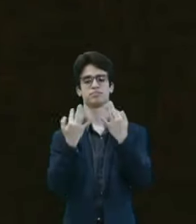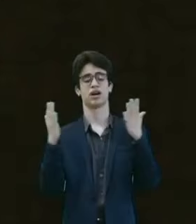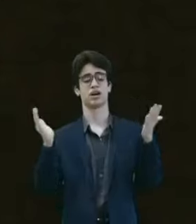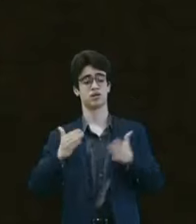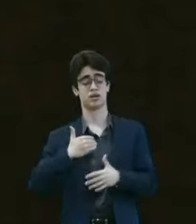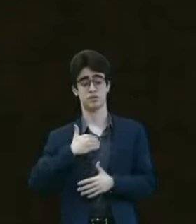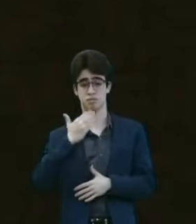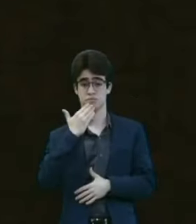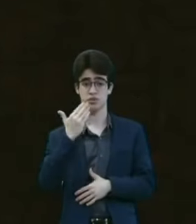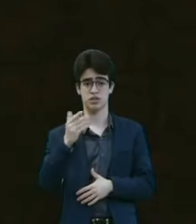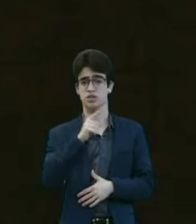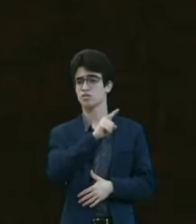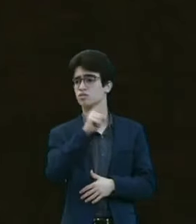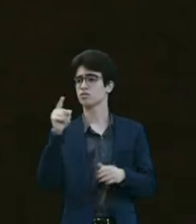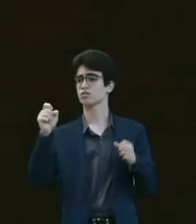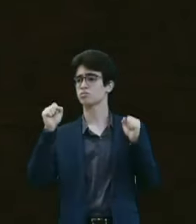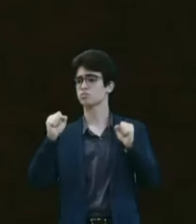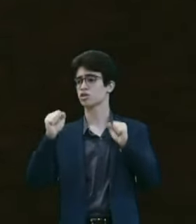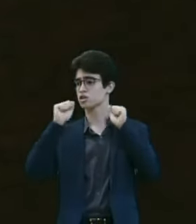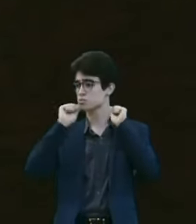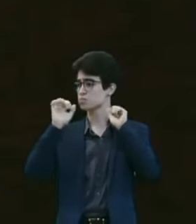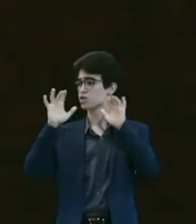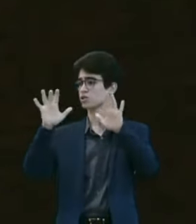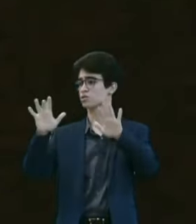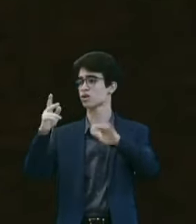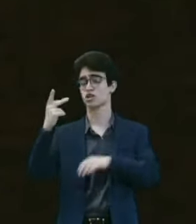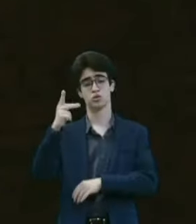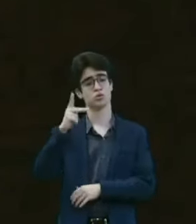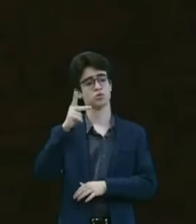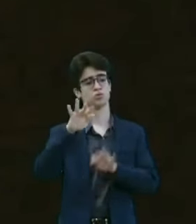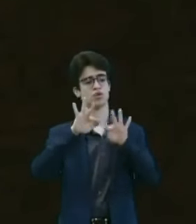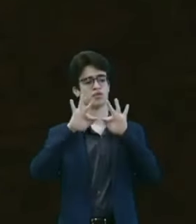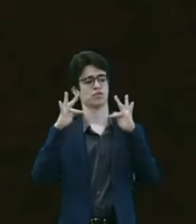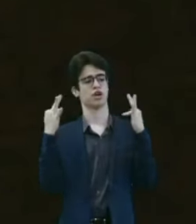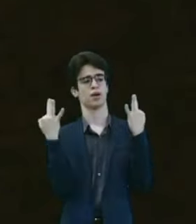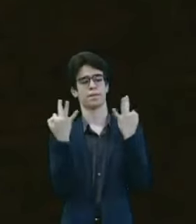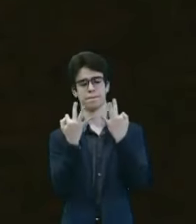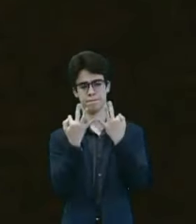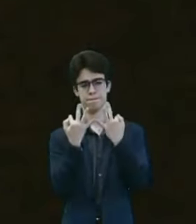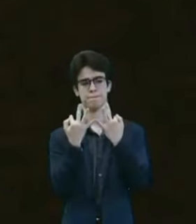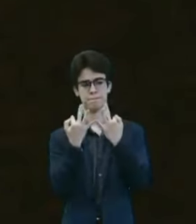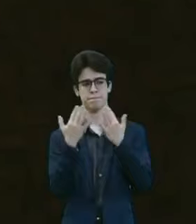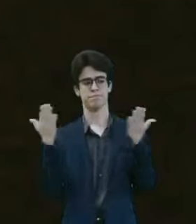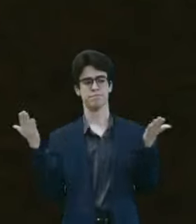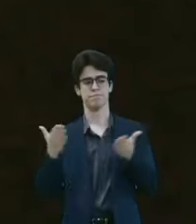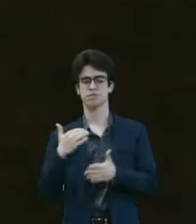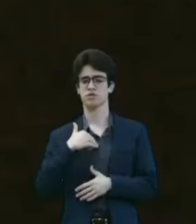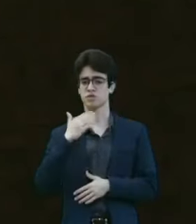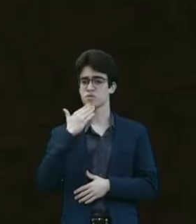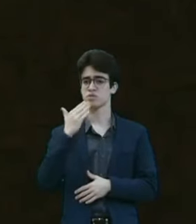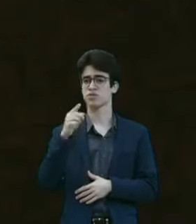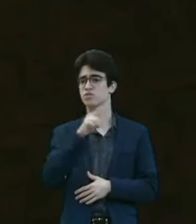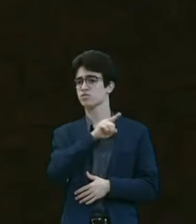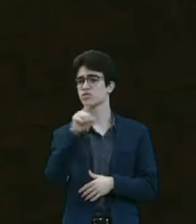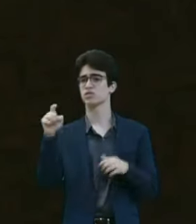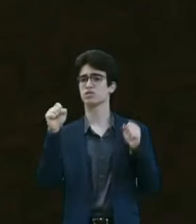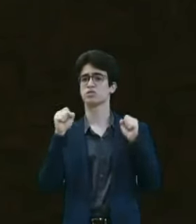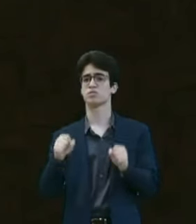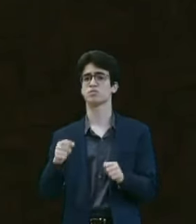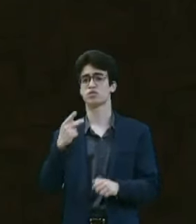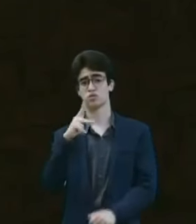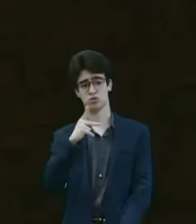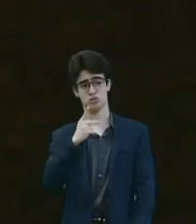queria te convidar a consagrar o seu lar a Jesus. Hoje eu queria te convidar a consagrar a